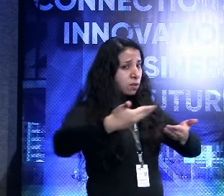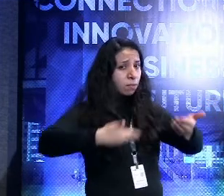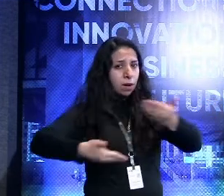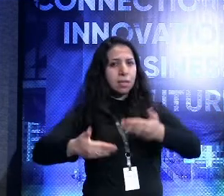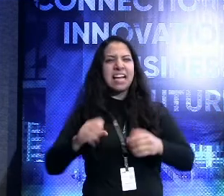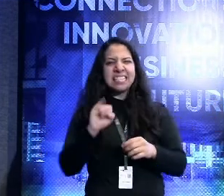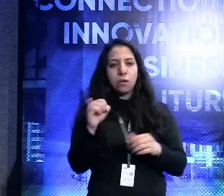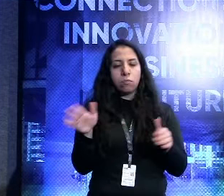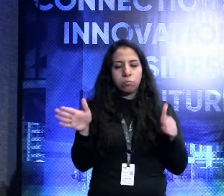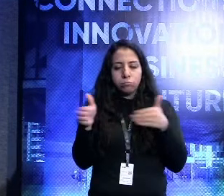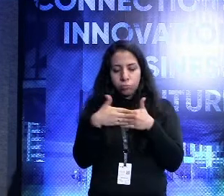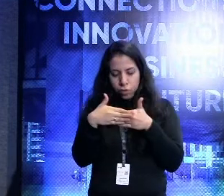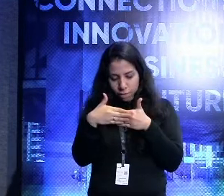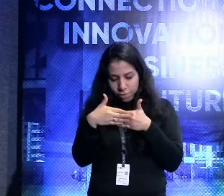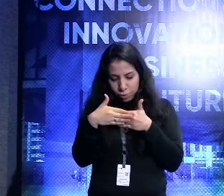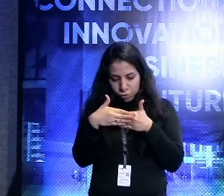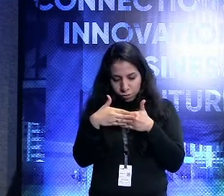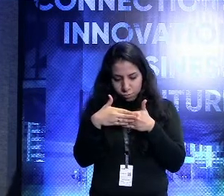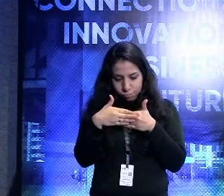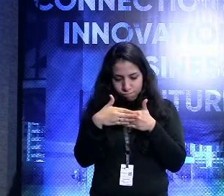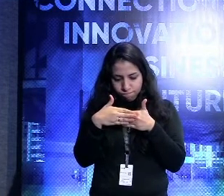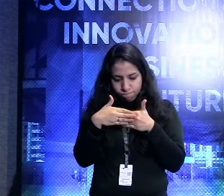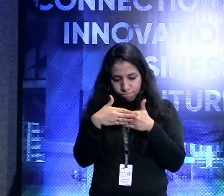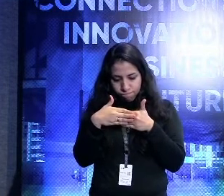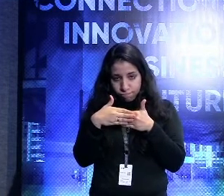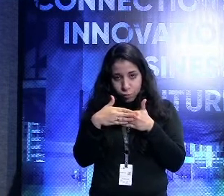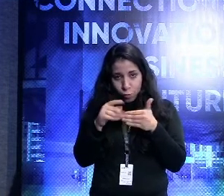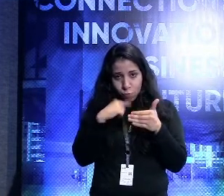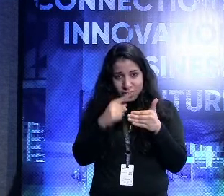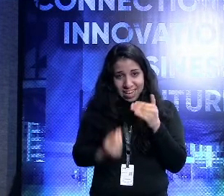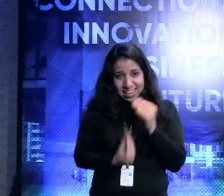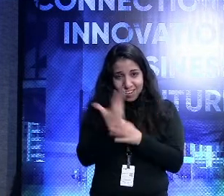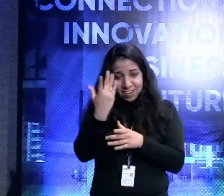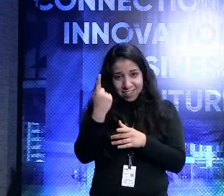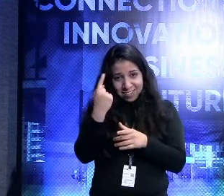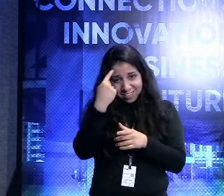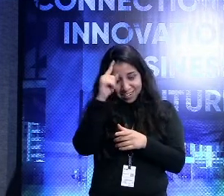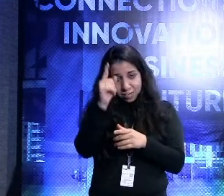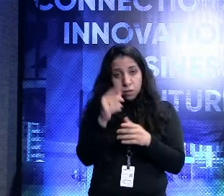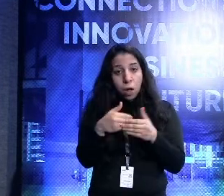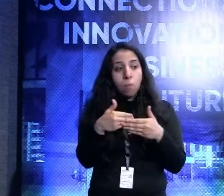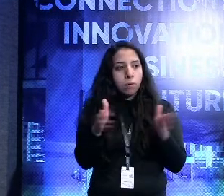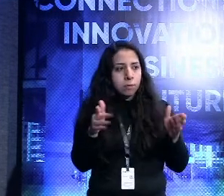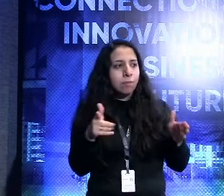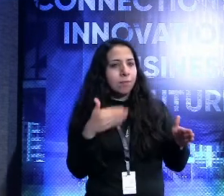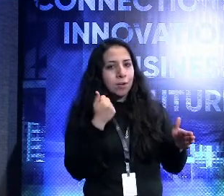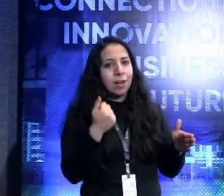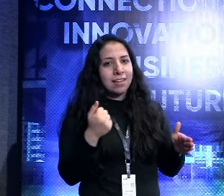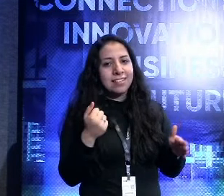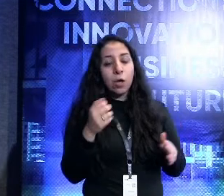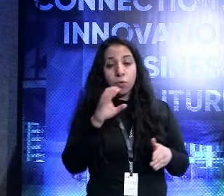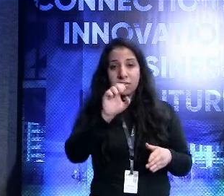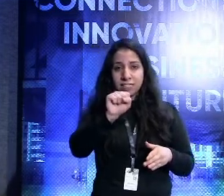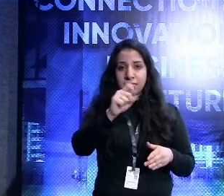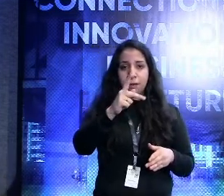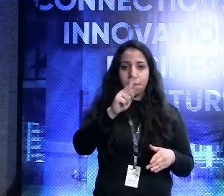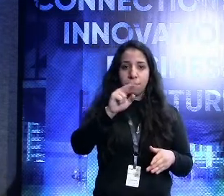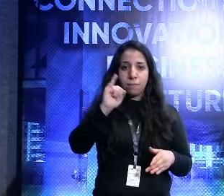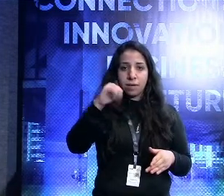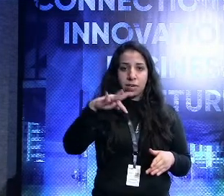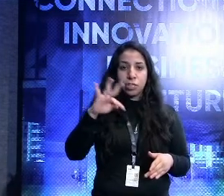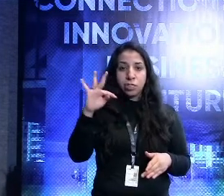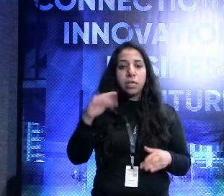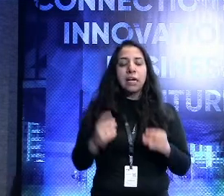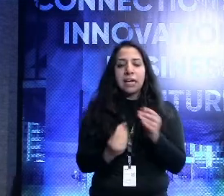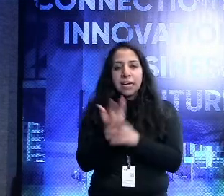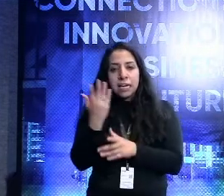cria produtos que realmente façam sentido. E eu tenho o Day Sprint, né? Que eu crio, eu valido e eu priorizo as ideias. No dia